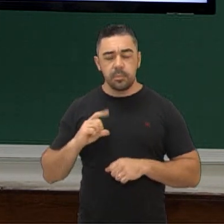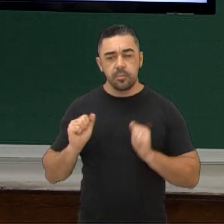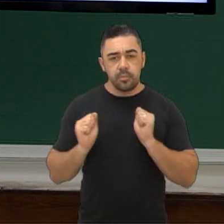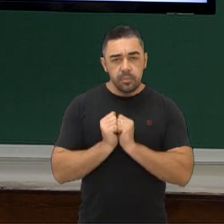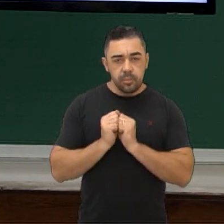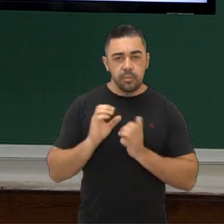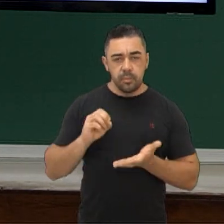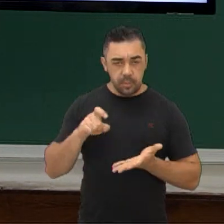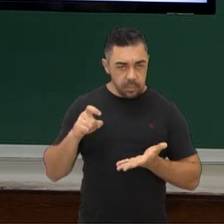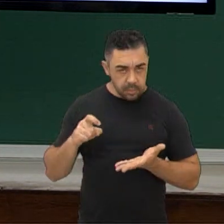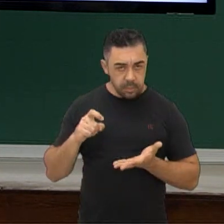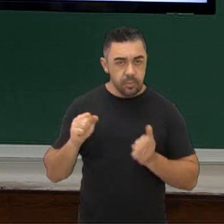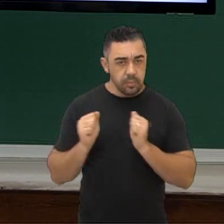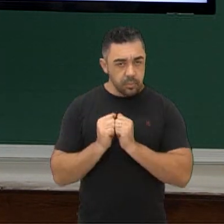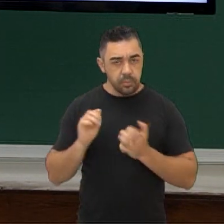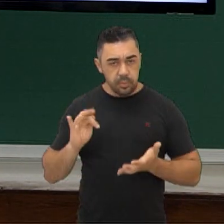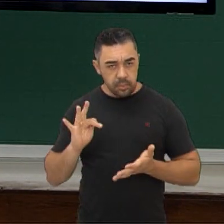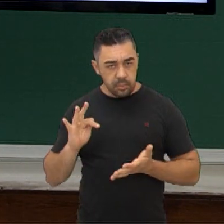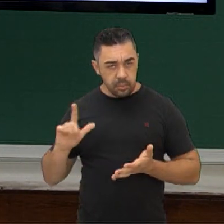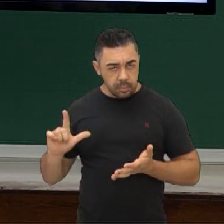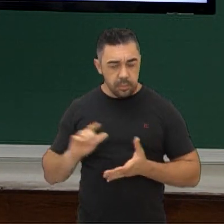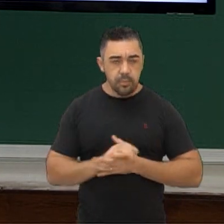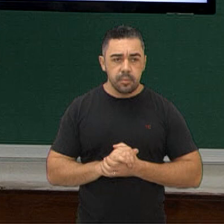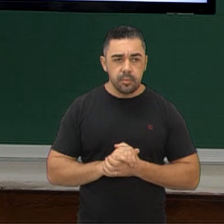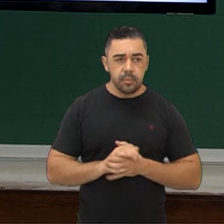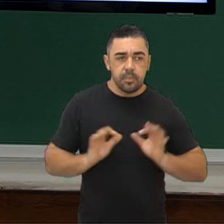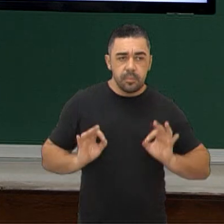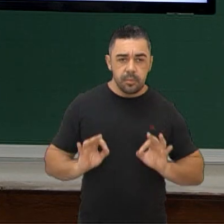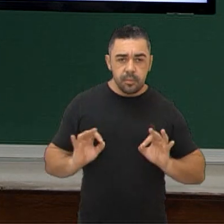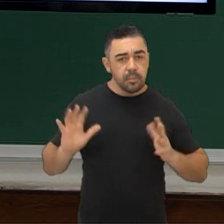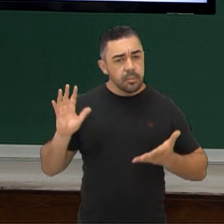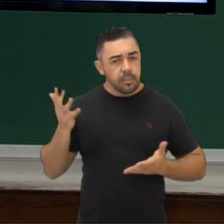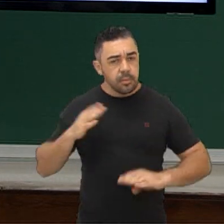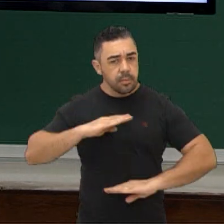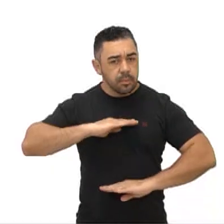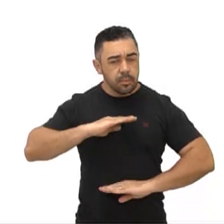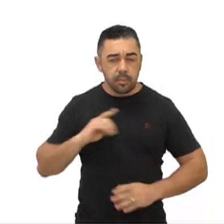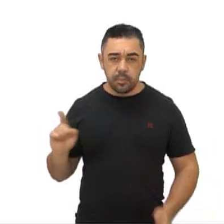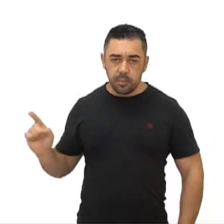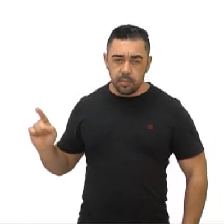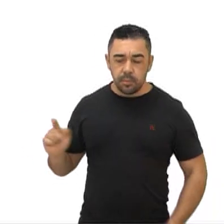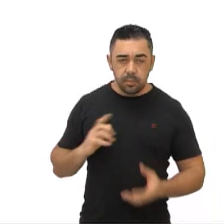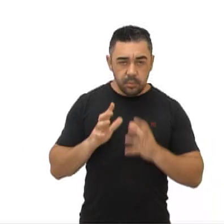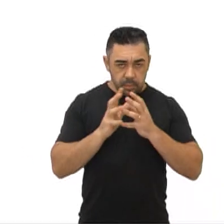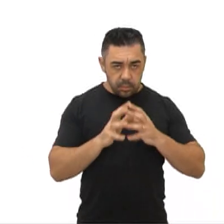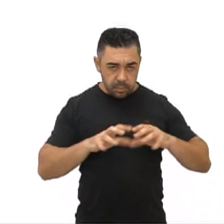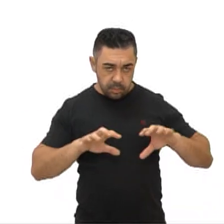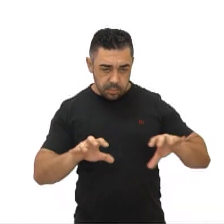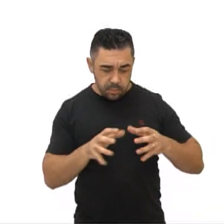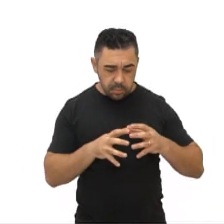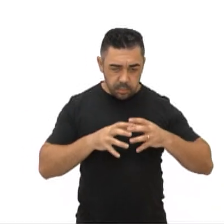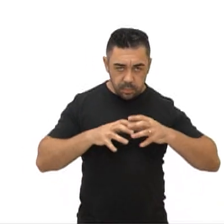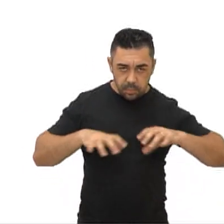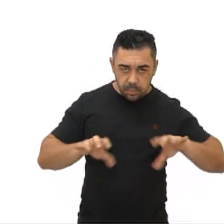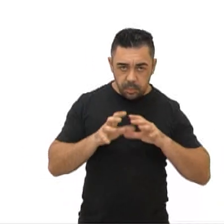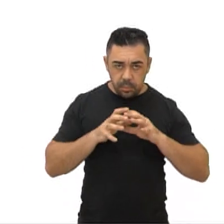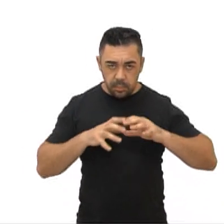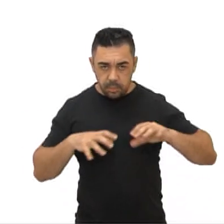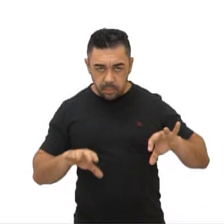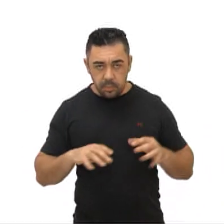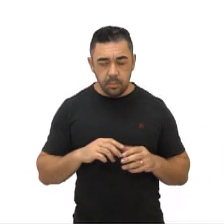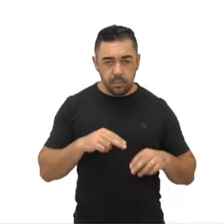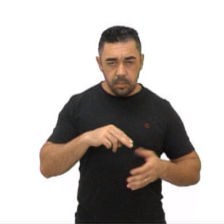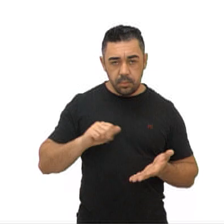ânion fluoreto, certo? Como que fica a situação, então? As dissociações iniciais, temos a dissociação aqui